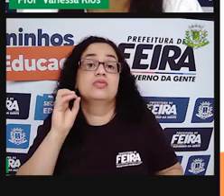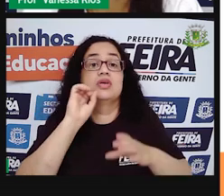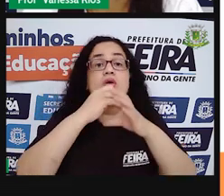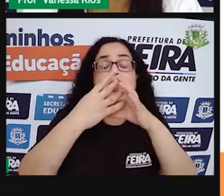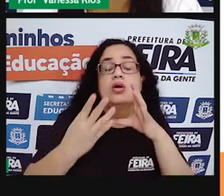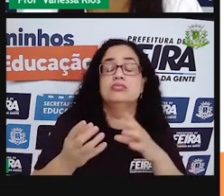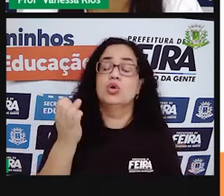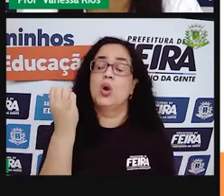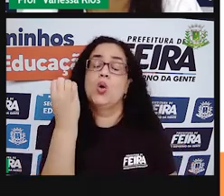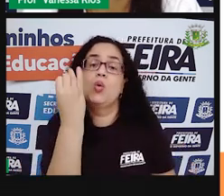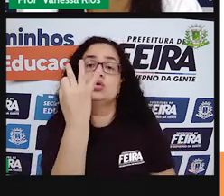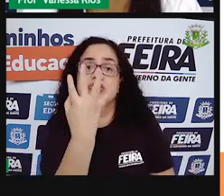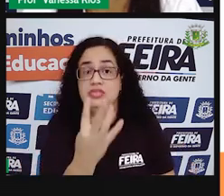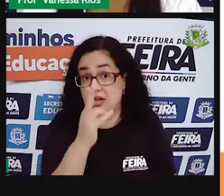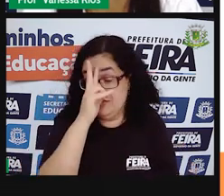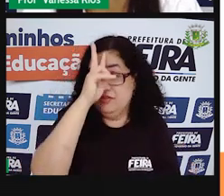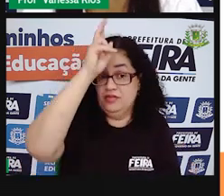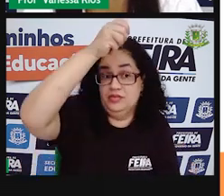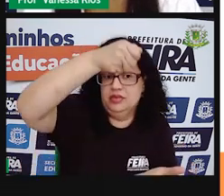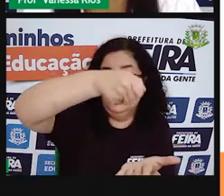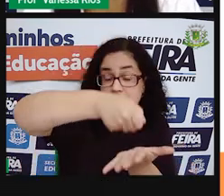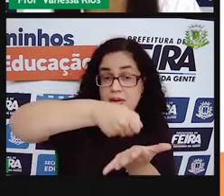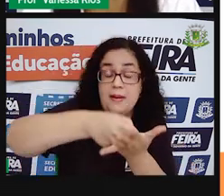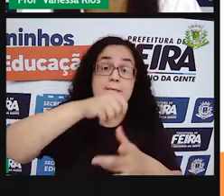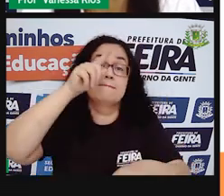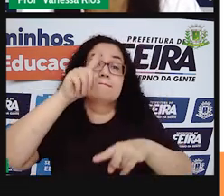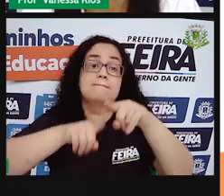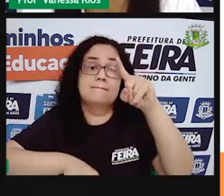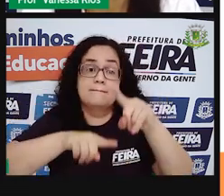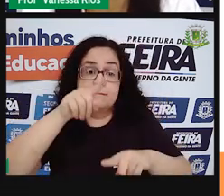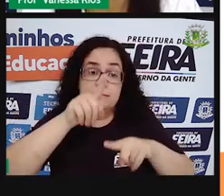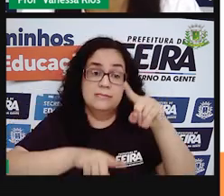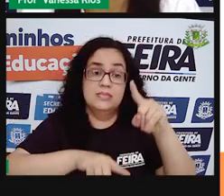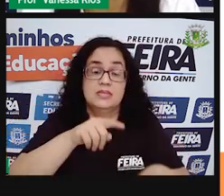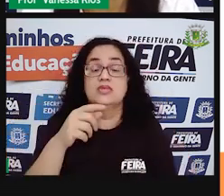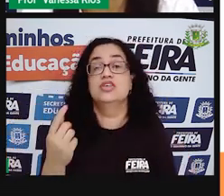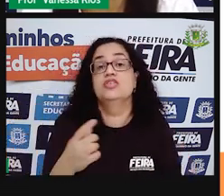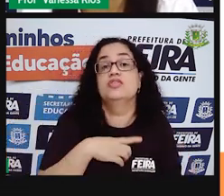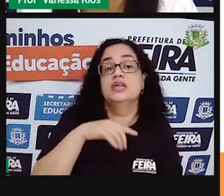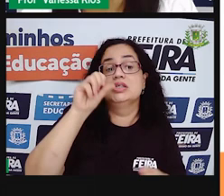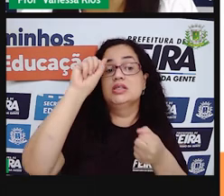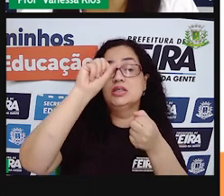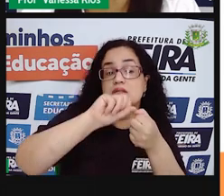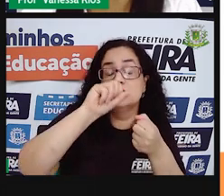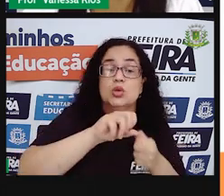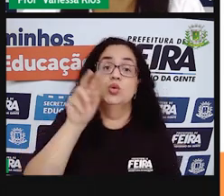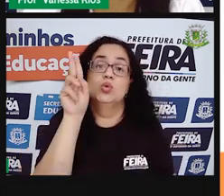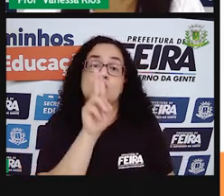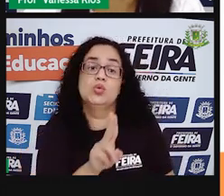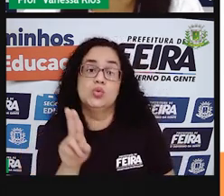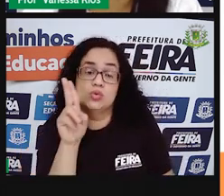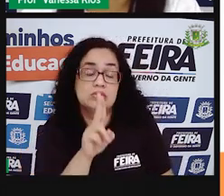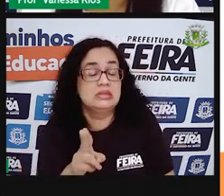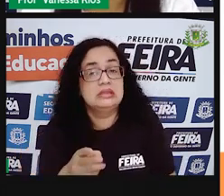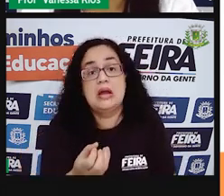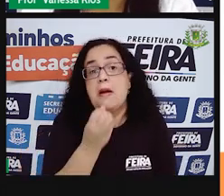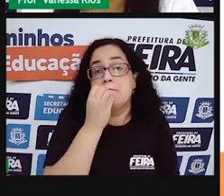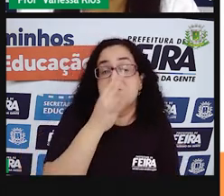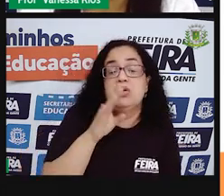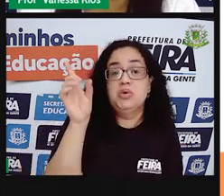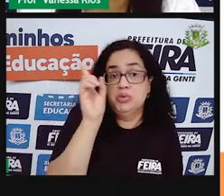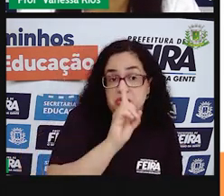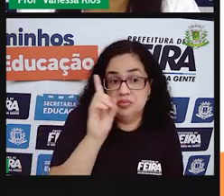e quantifica a resistência de um determinado material, é isso que vai fazer com que o seu uso seja indicado ou